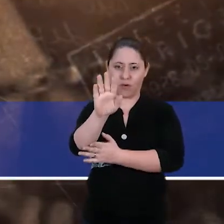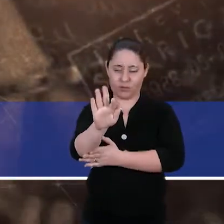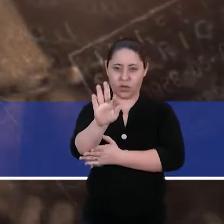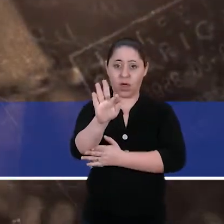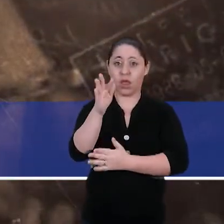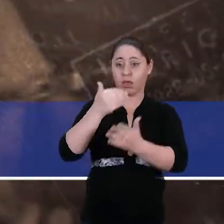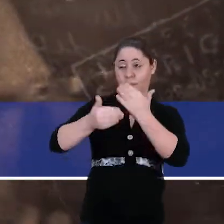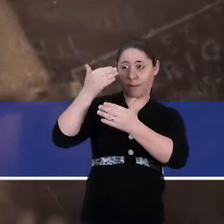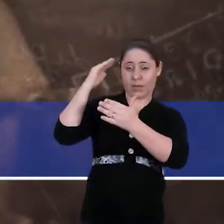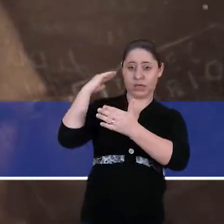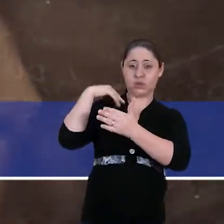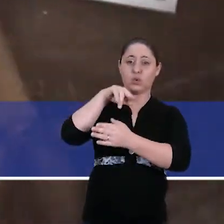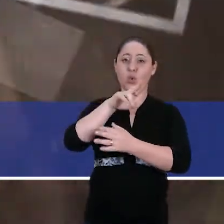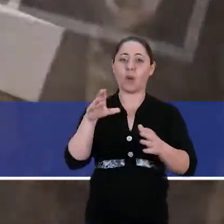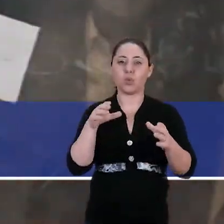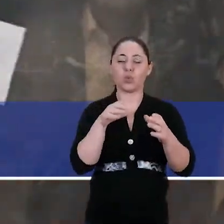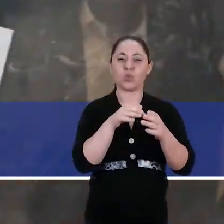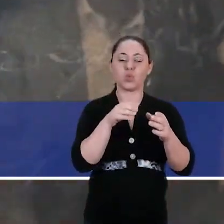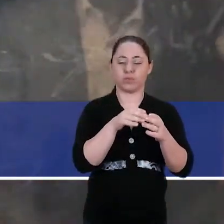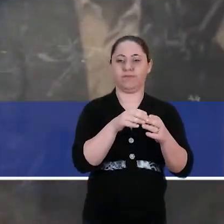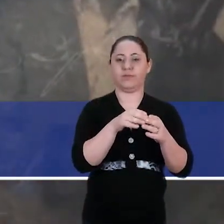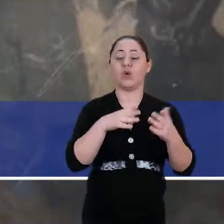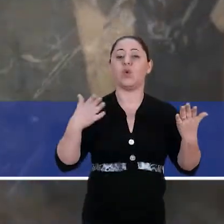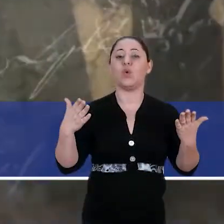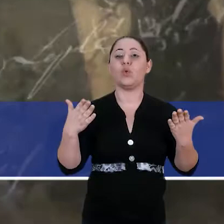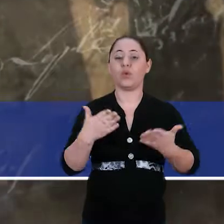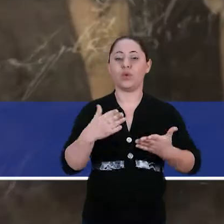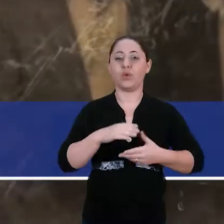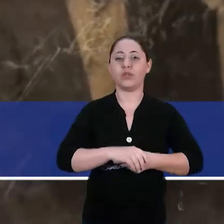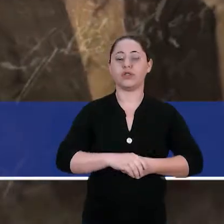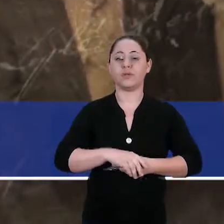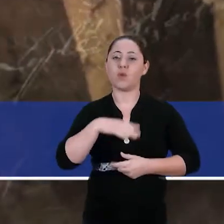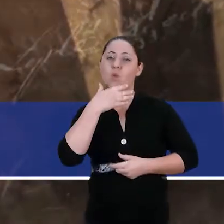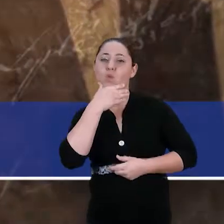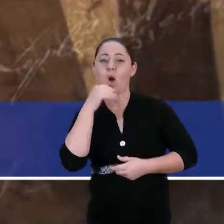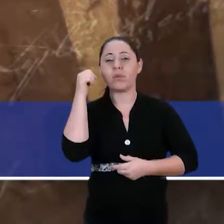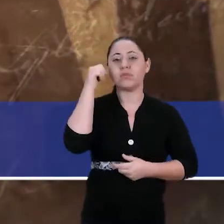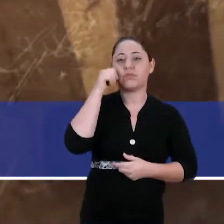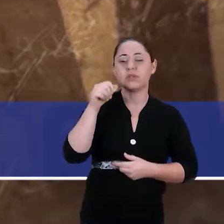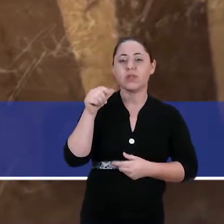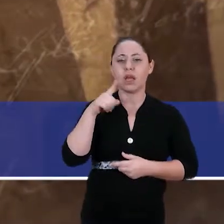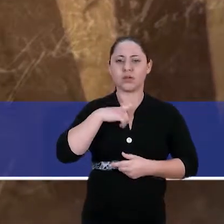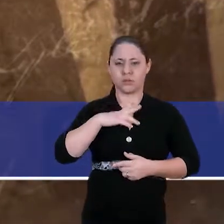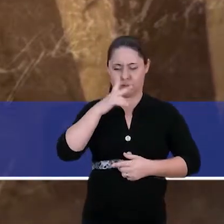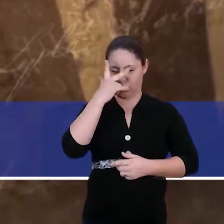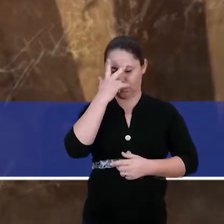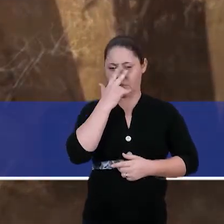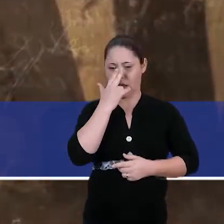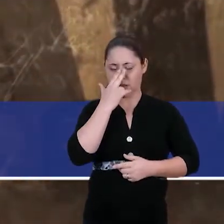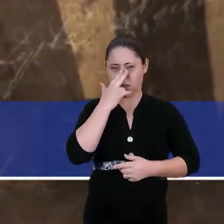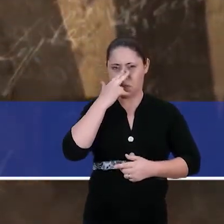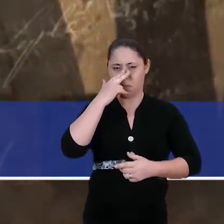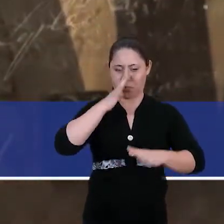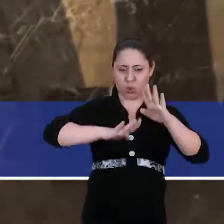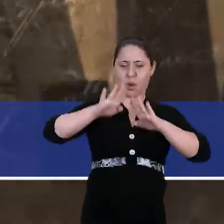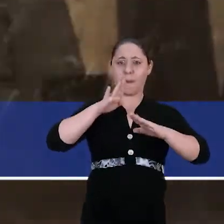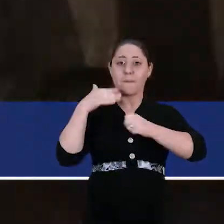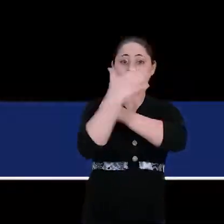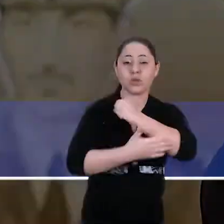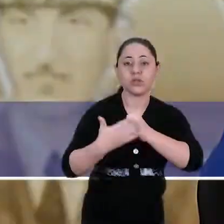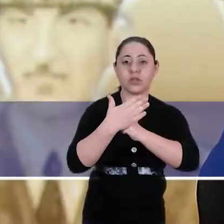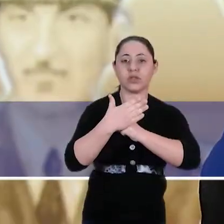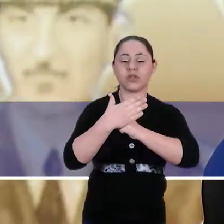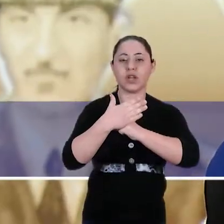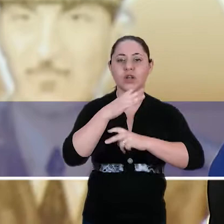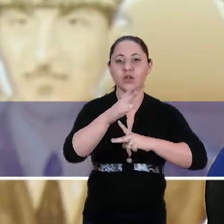DOF, naquela época ainda chamado de grupamento. Hoje em dia, esses homens e mulheres se colocam em risco para